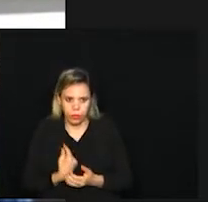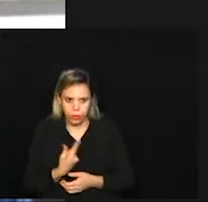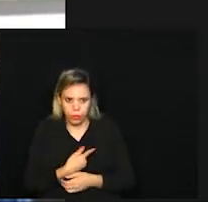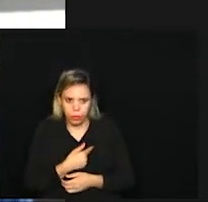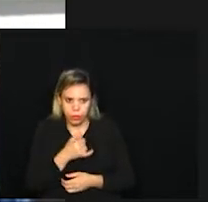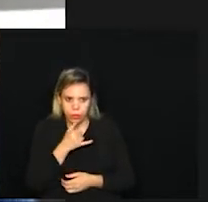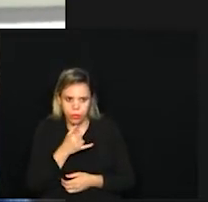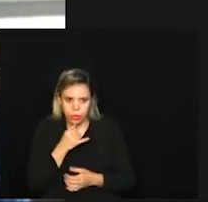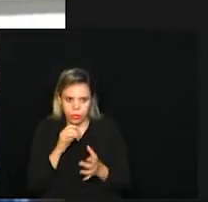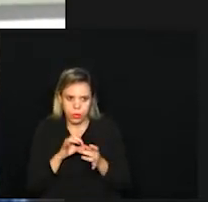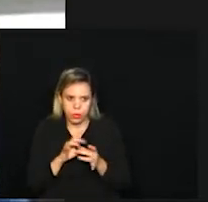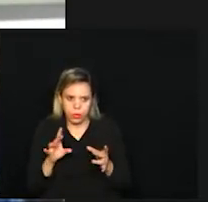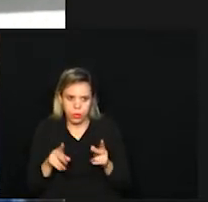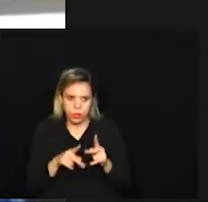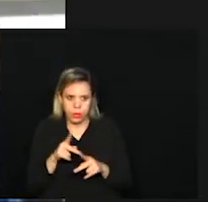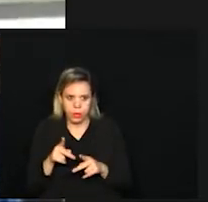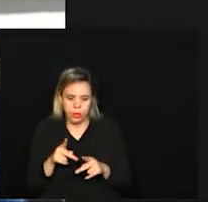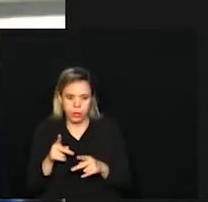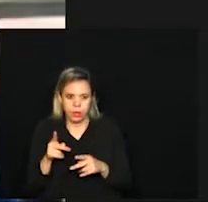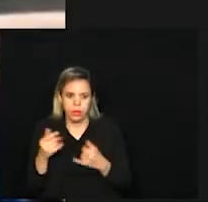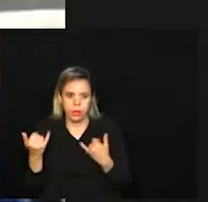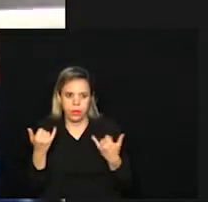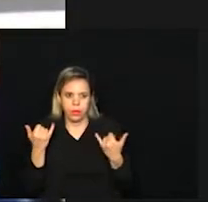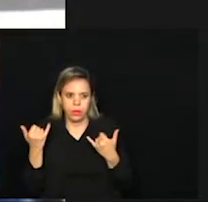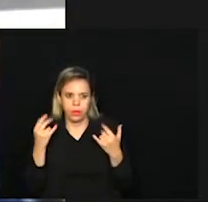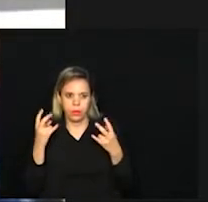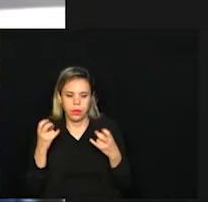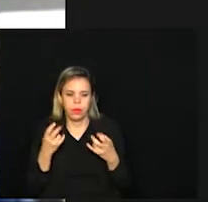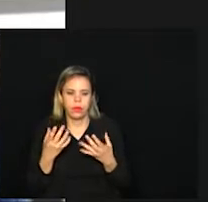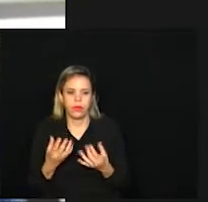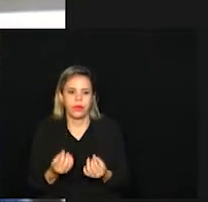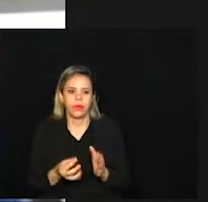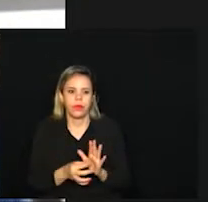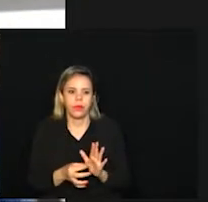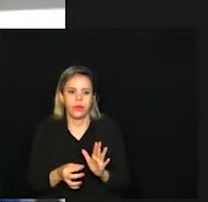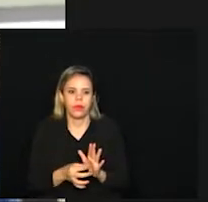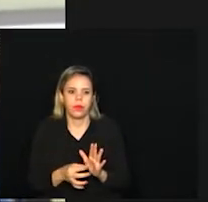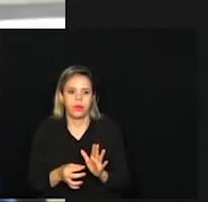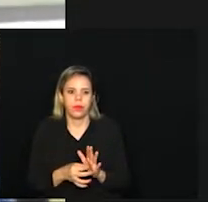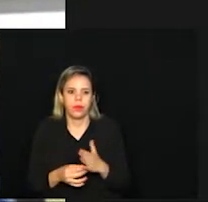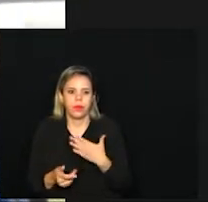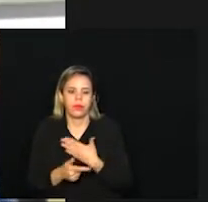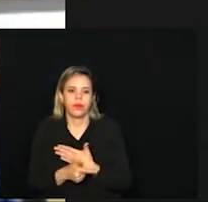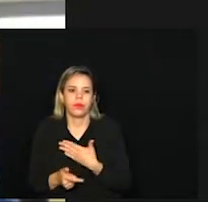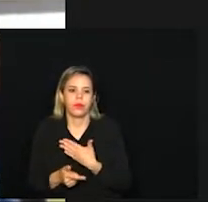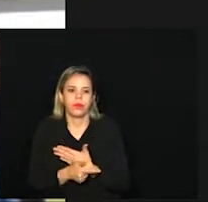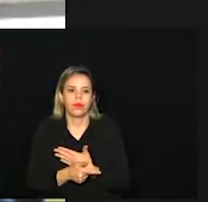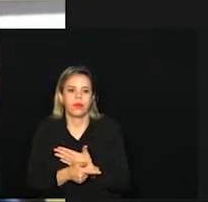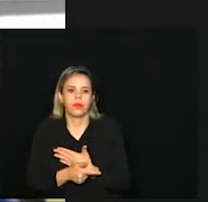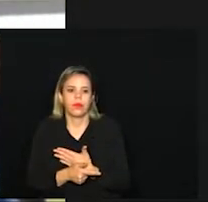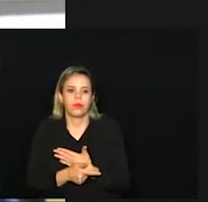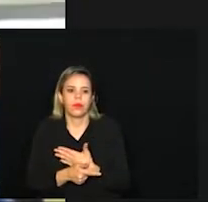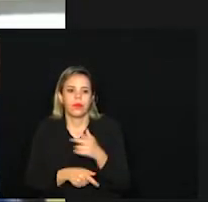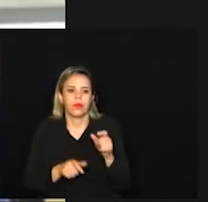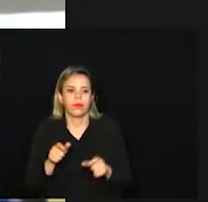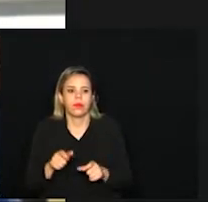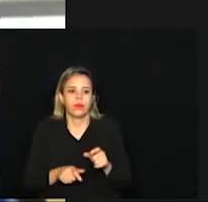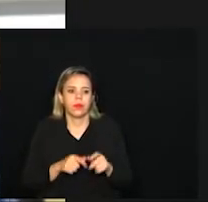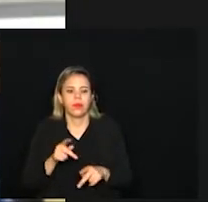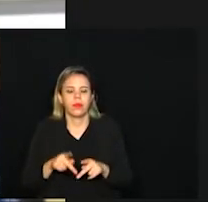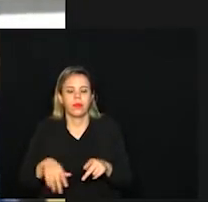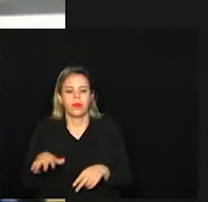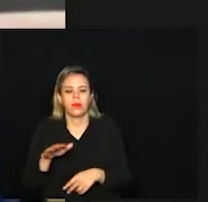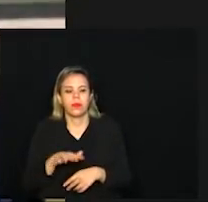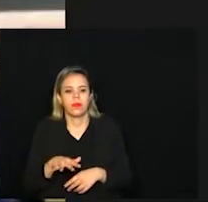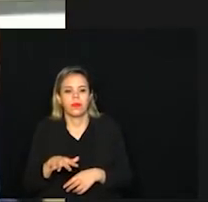se coloca à disposição para essa escuta na mina é o a comissão ela tem esse papel de ouvir a